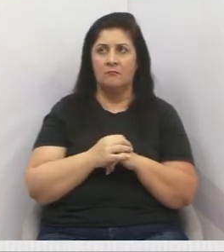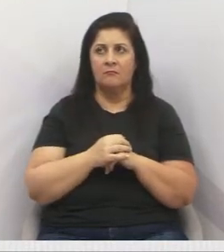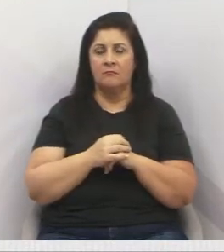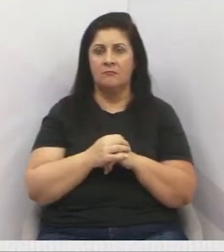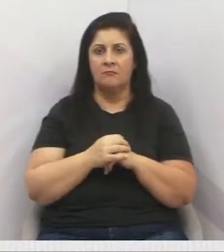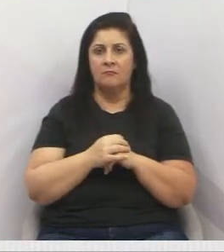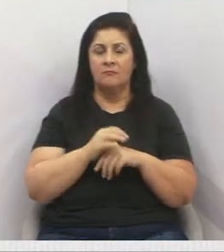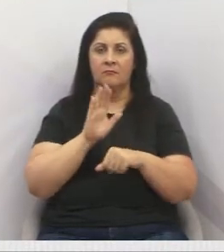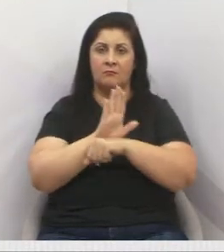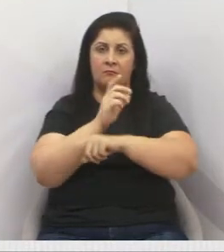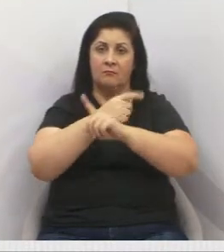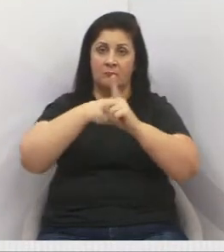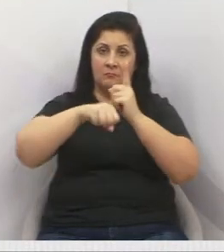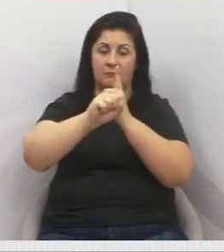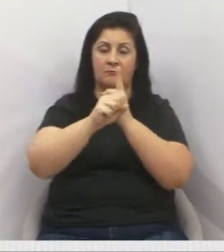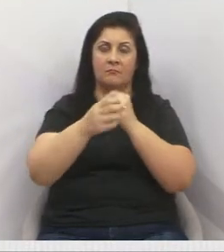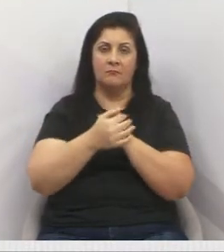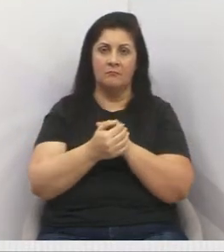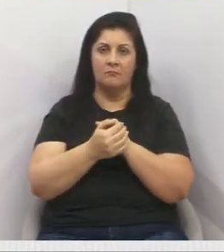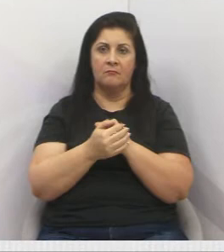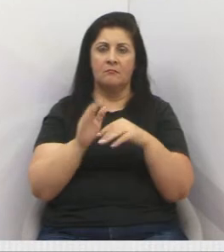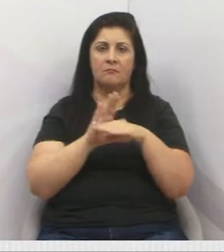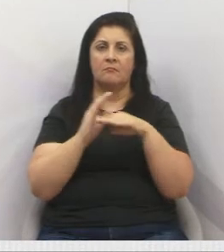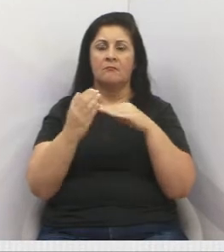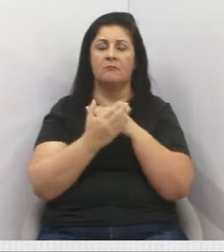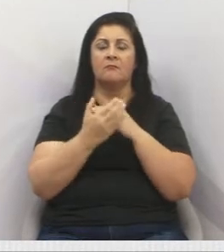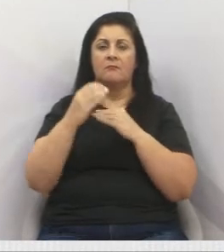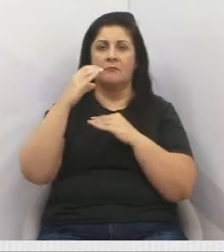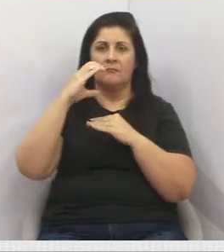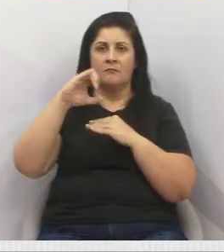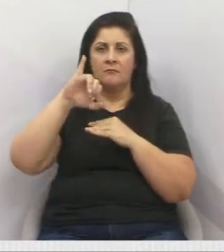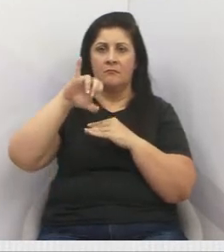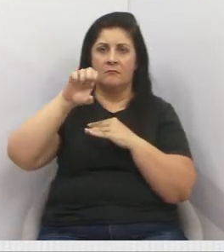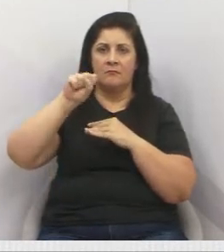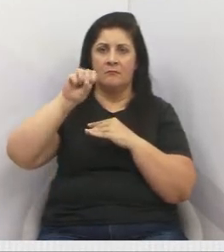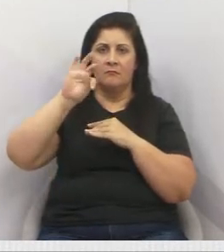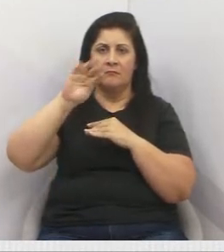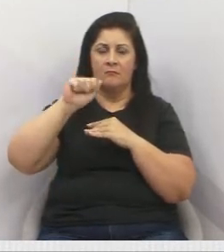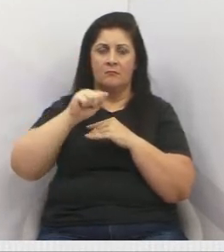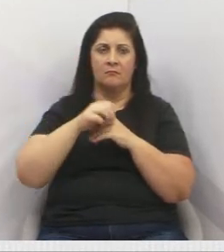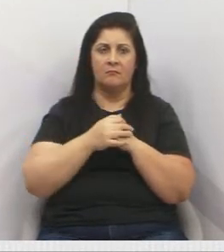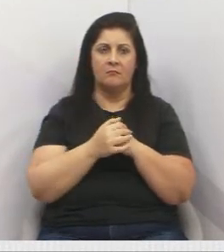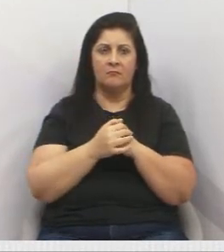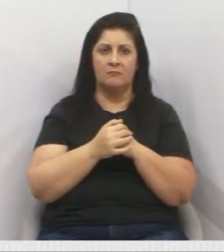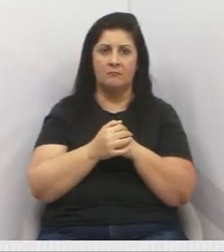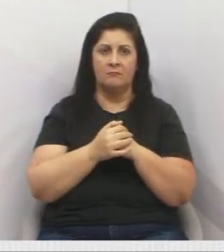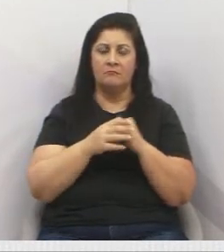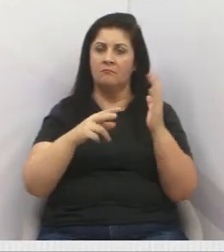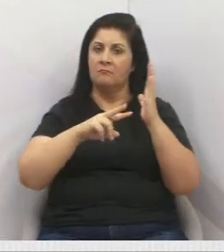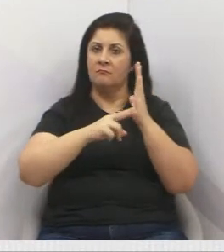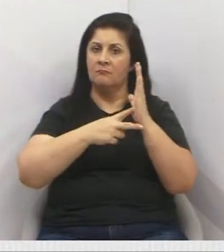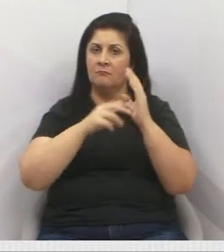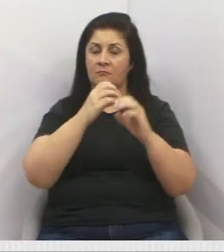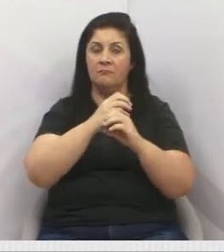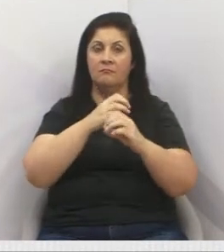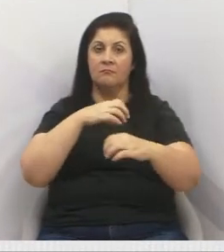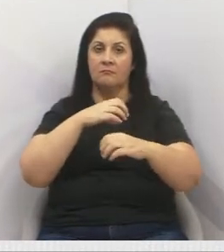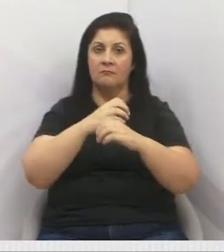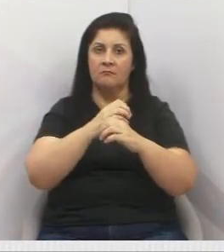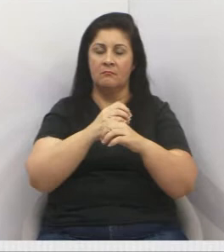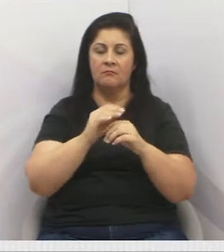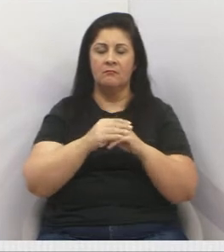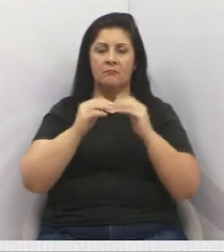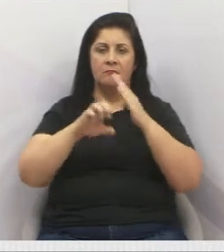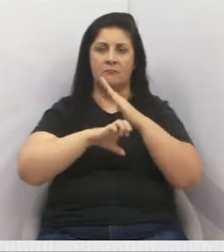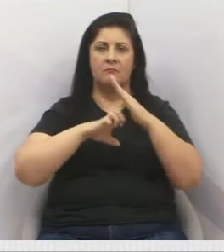Movimentos populares, Jardim Siesta, entidade de classe sindical, o Sindicato dos Engenheiros do Estado de São Paulo, empresas ou